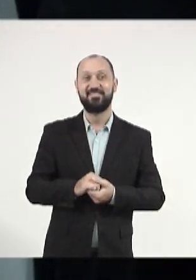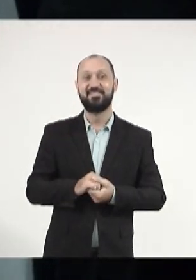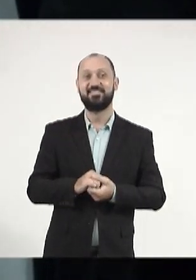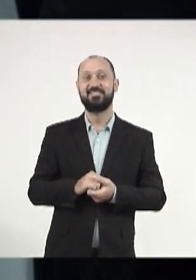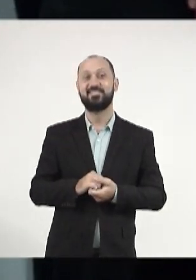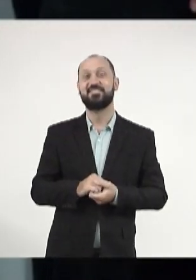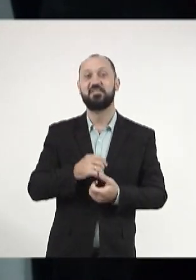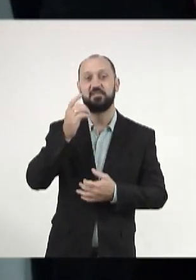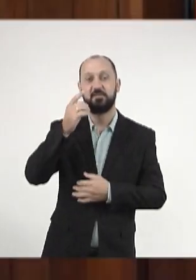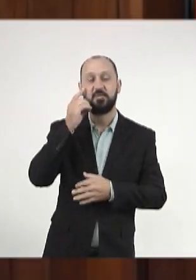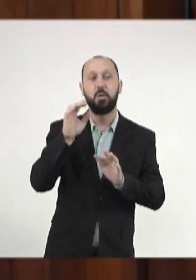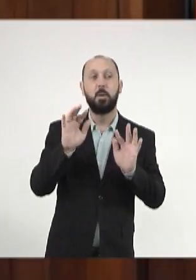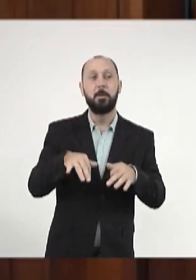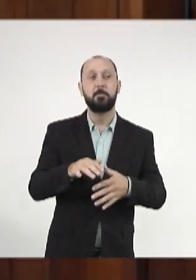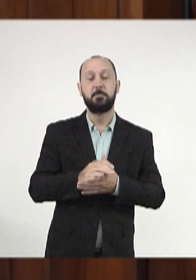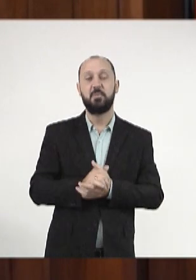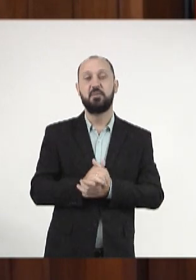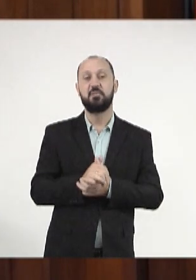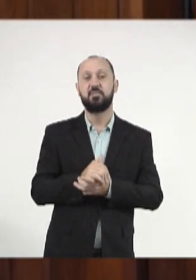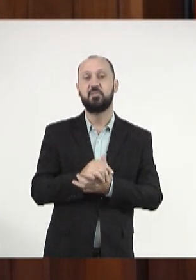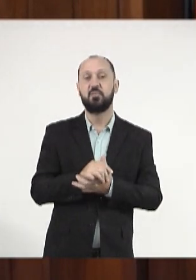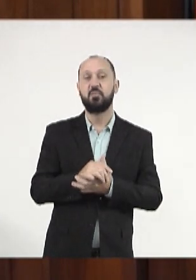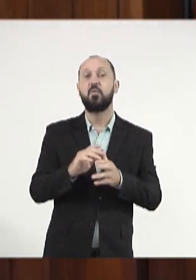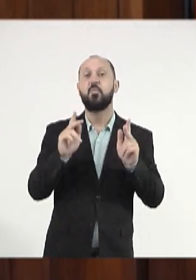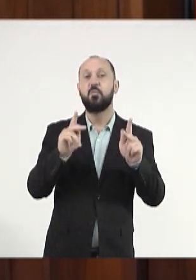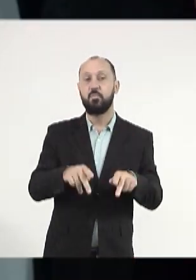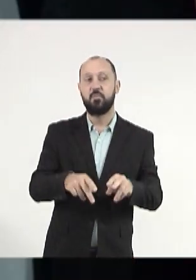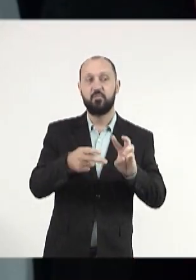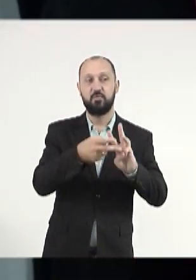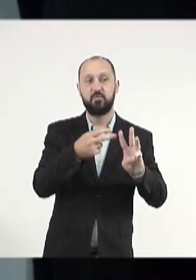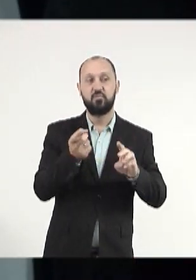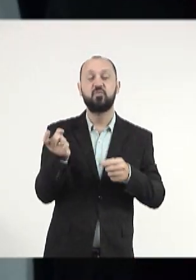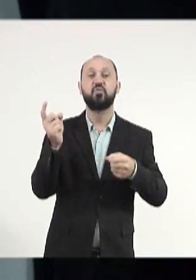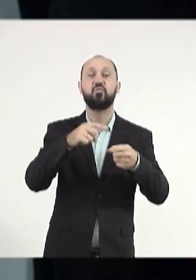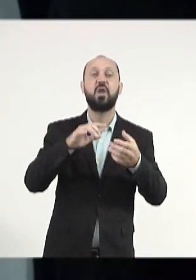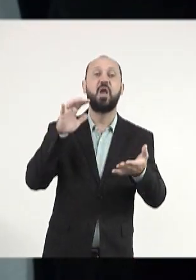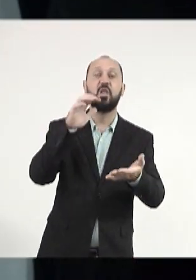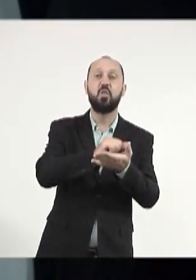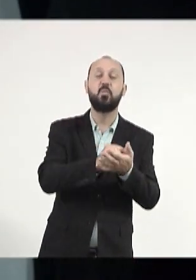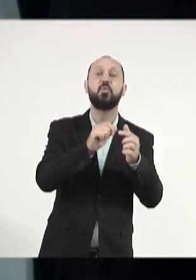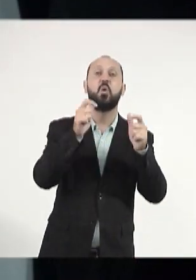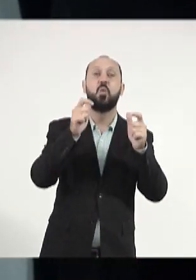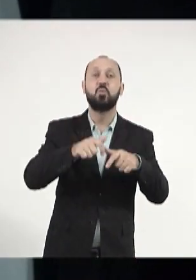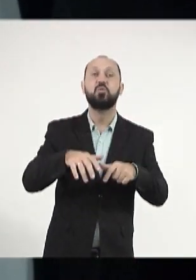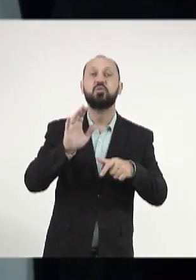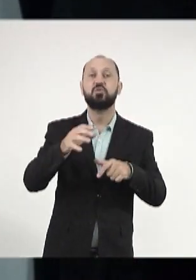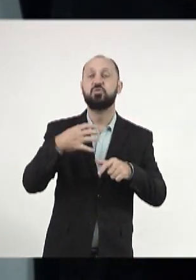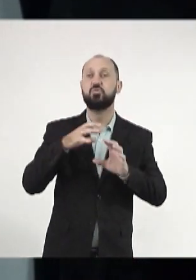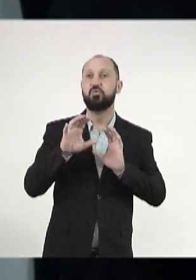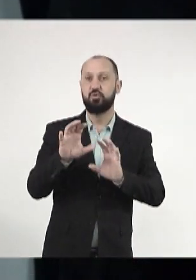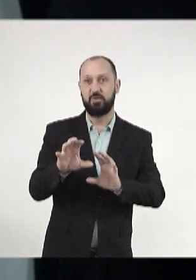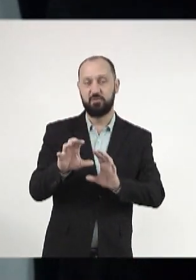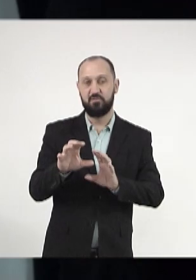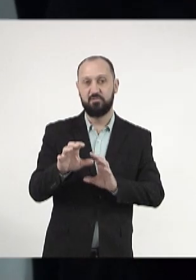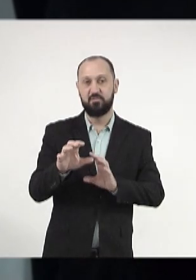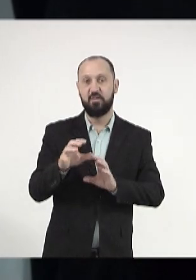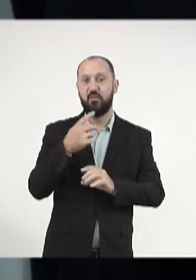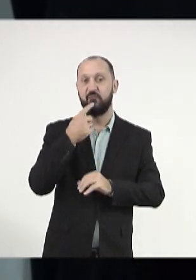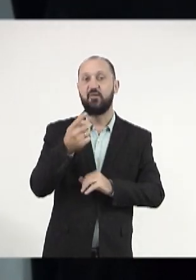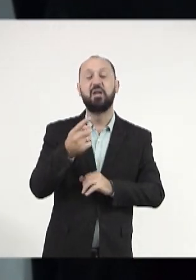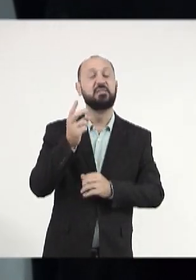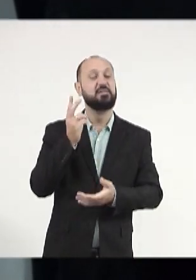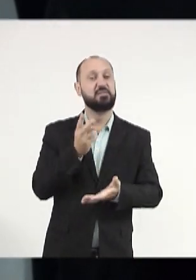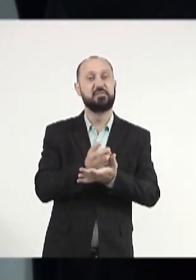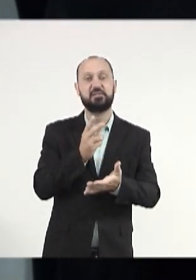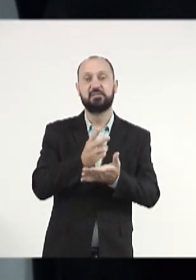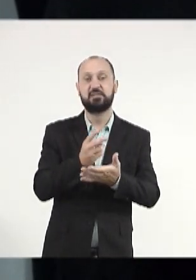aqui, deputado Pedro Kemp, quero dizer que os povos indígenas retomam os seus territórios porque onde eles estão e da forma como eles estão, eles dizem a